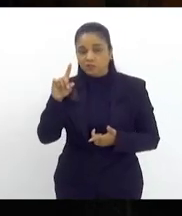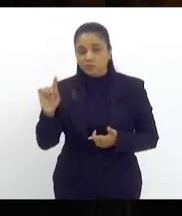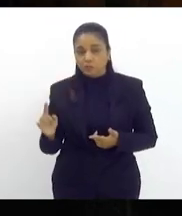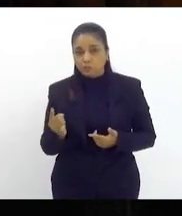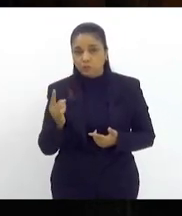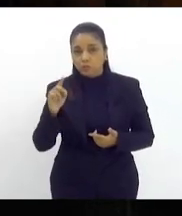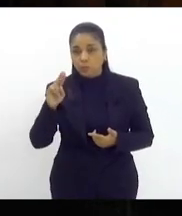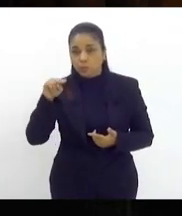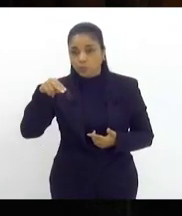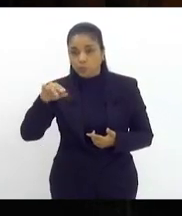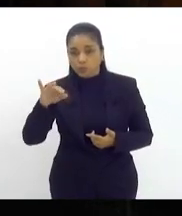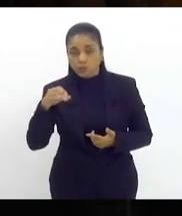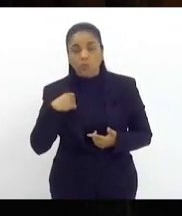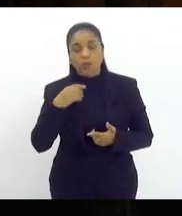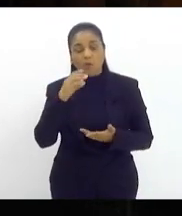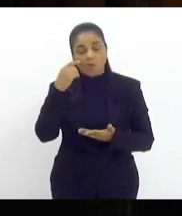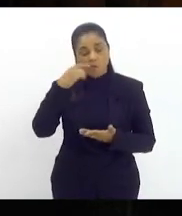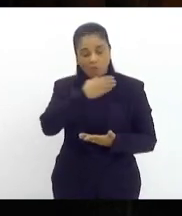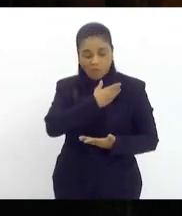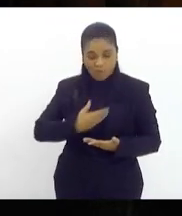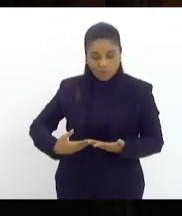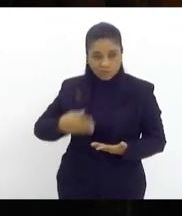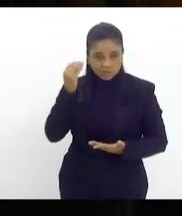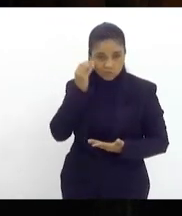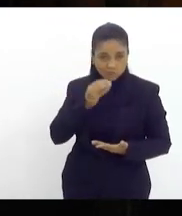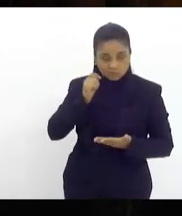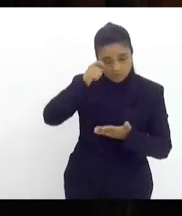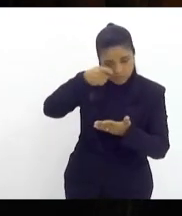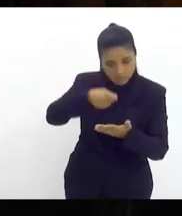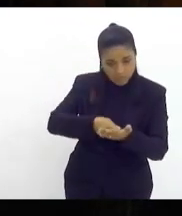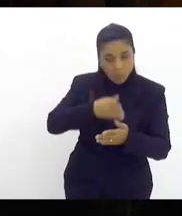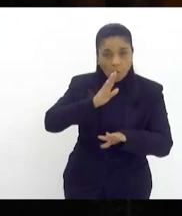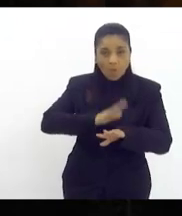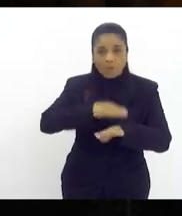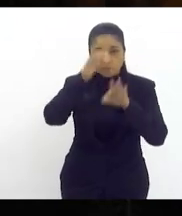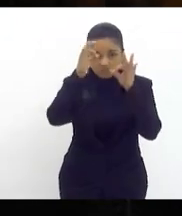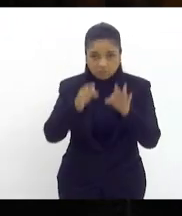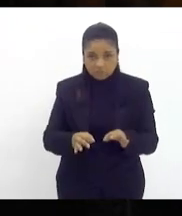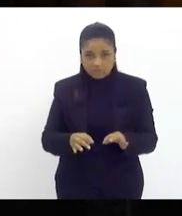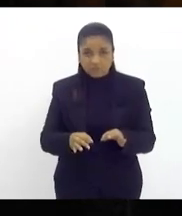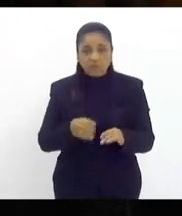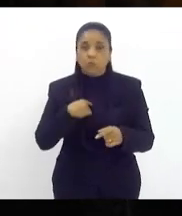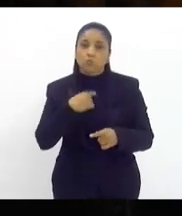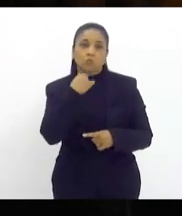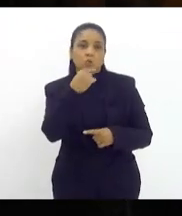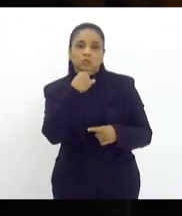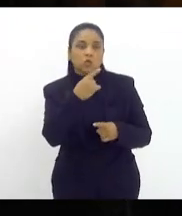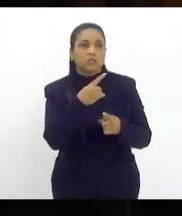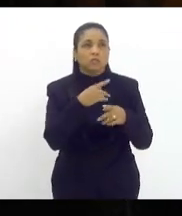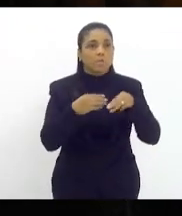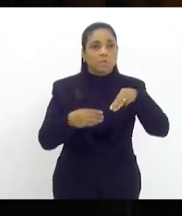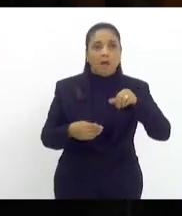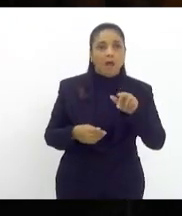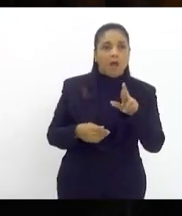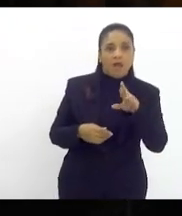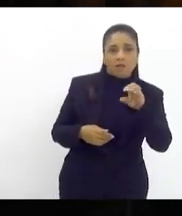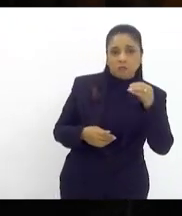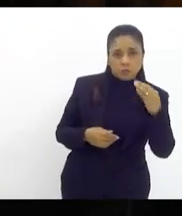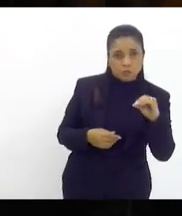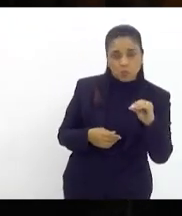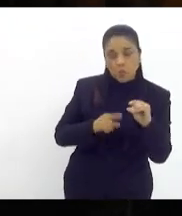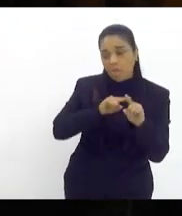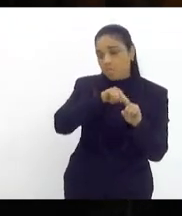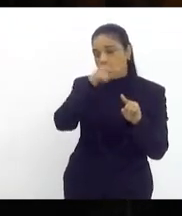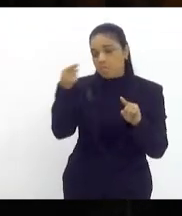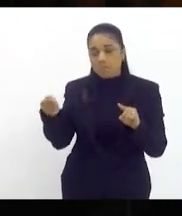governador cumpra o pagamento na hora certa não dá para você receber o Super RJ de março em maio e pular em o mês de